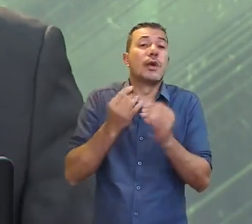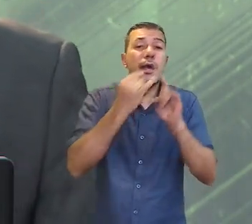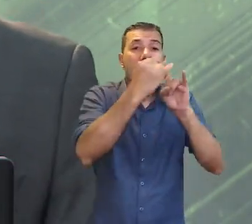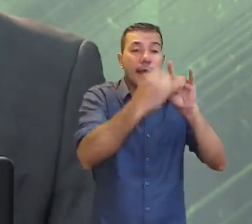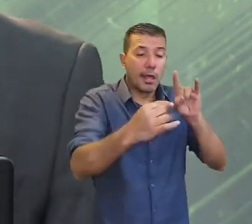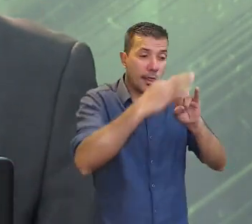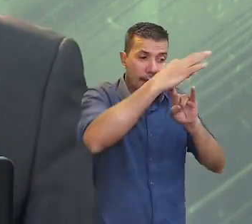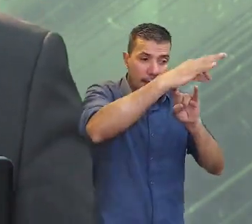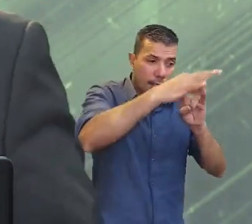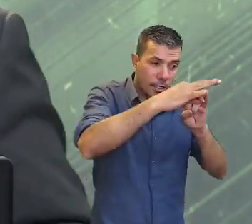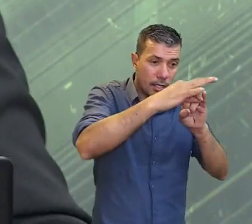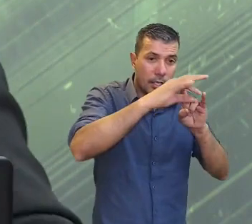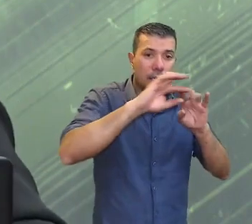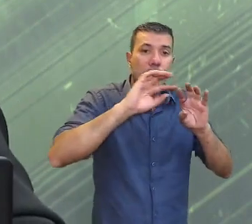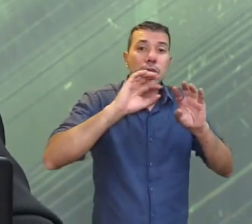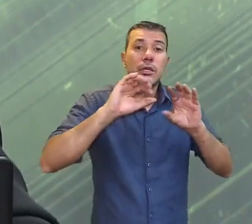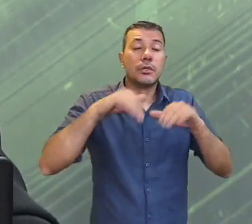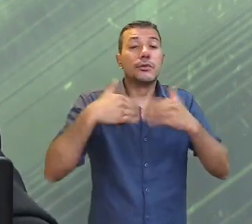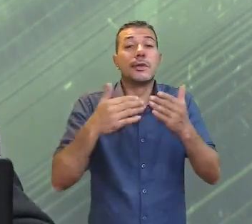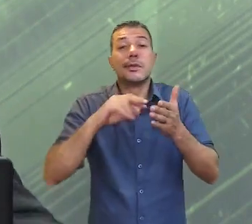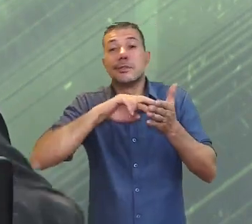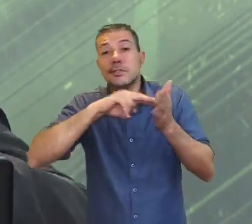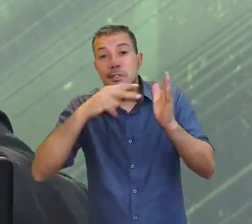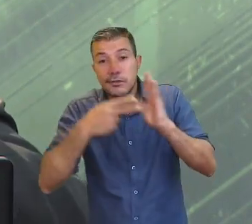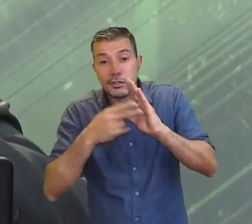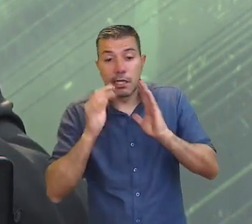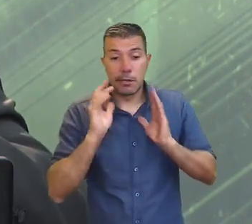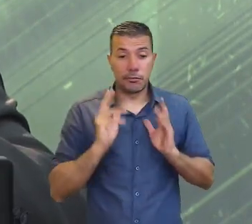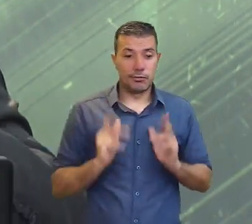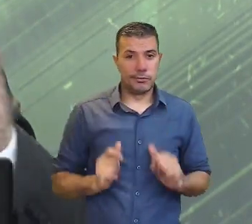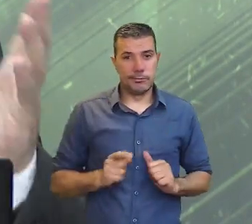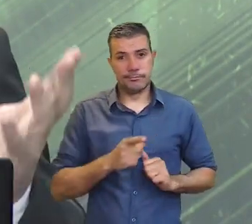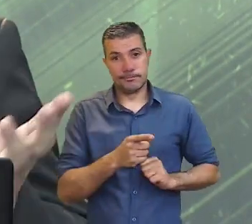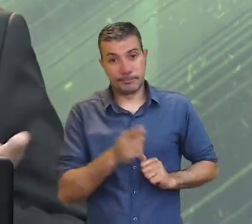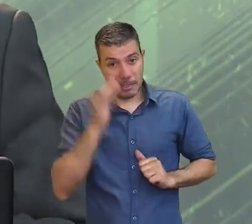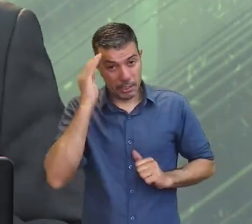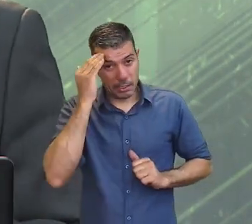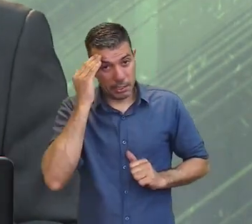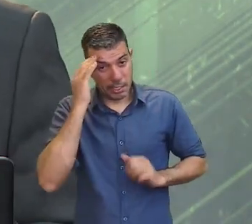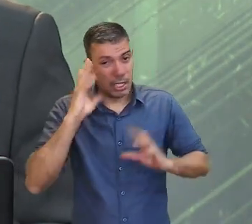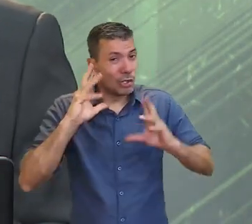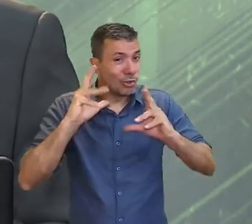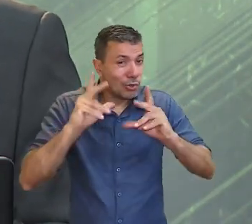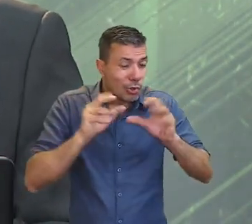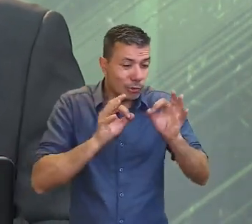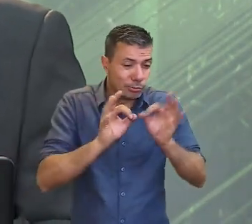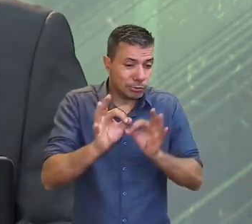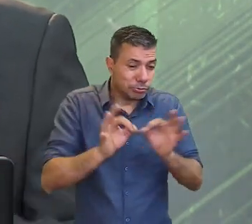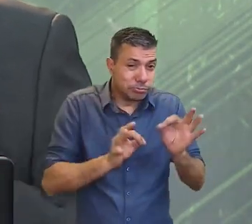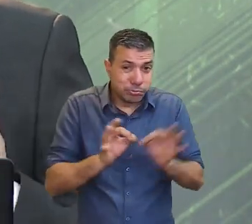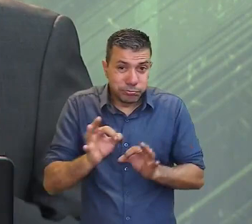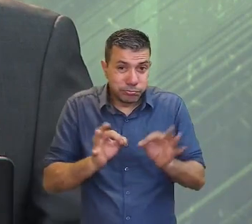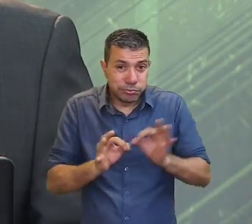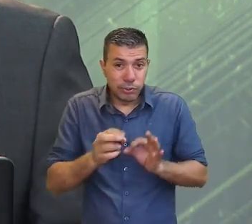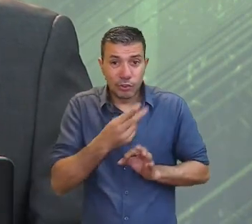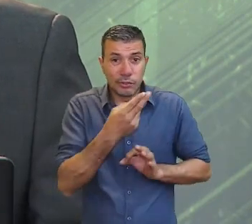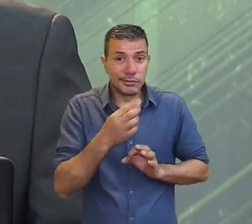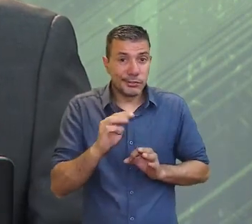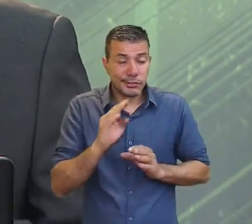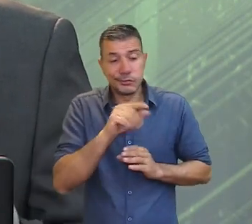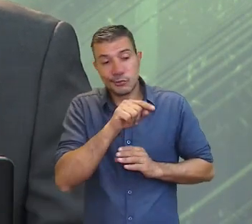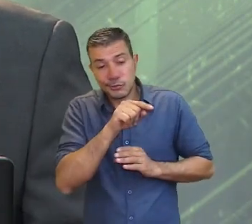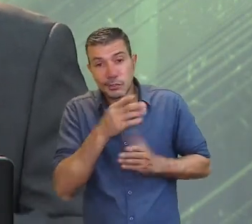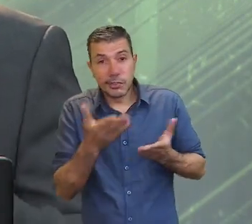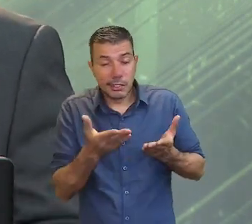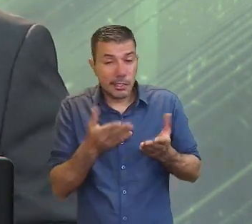santuário e o que significa a sua purificação, para que nós possamos entender todo esse processo aí das 2.300